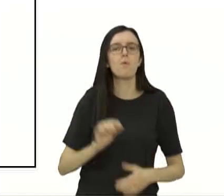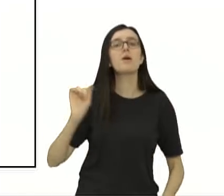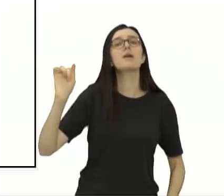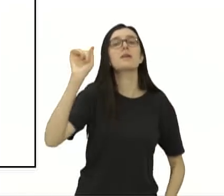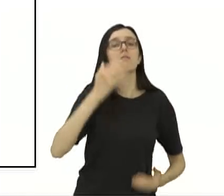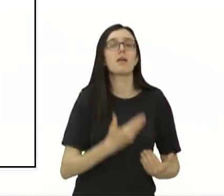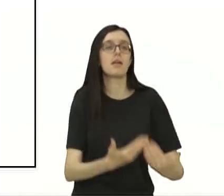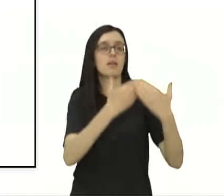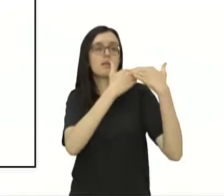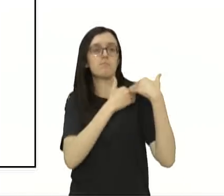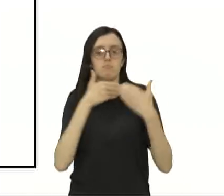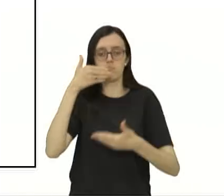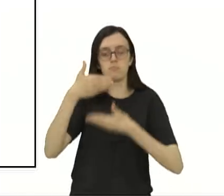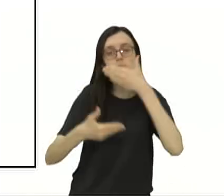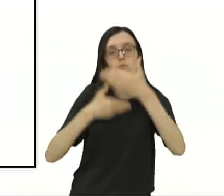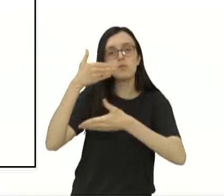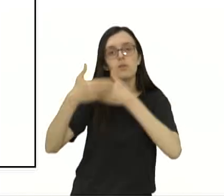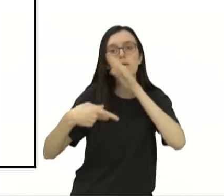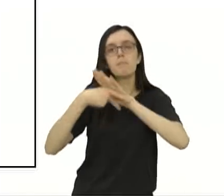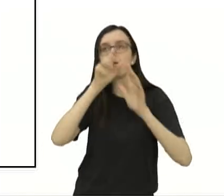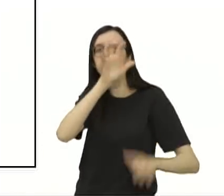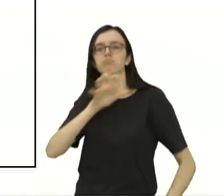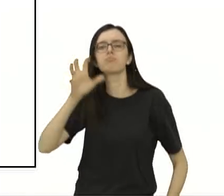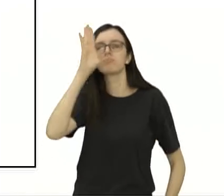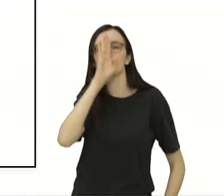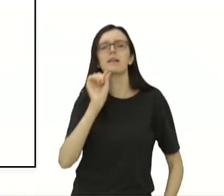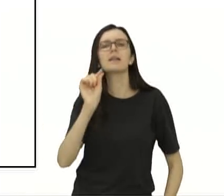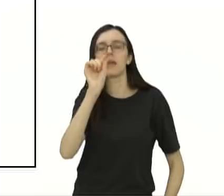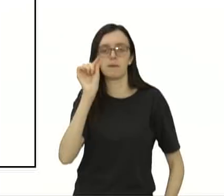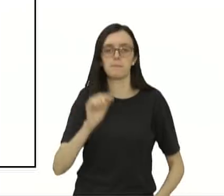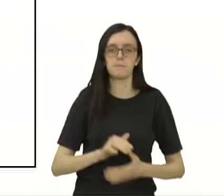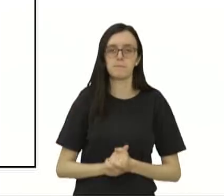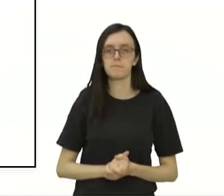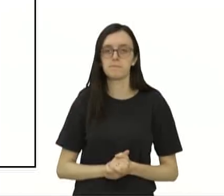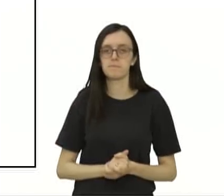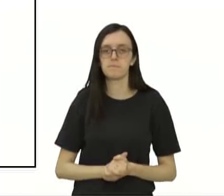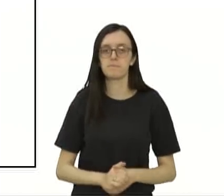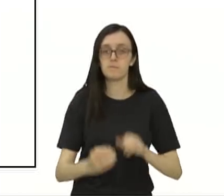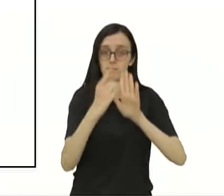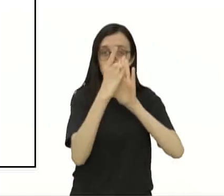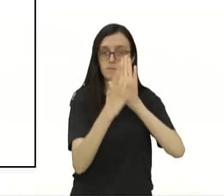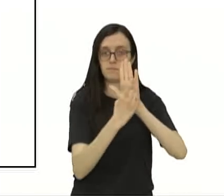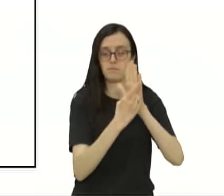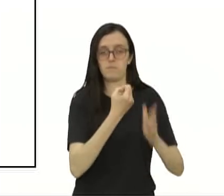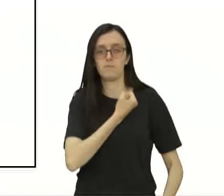responsável pelo desenvolvimento da política regional do Brasil? Então, segundo o decreto